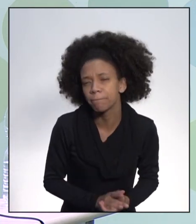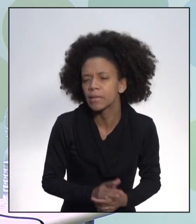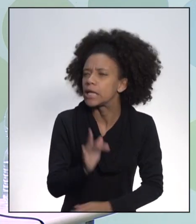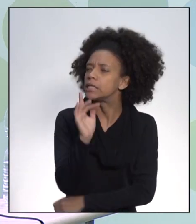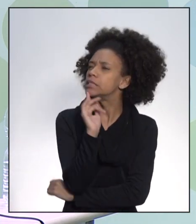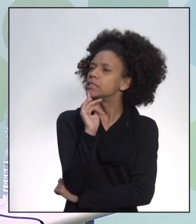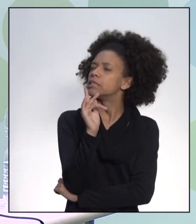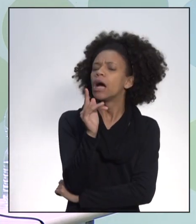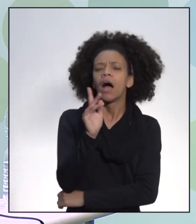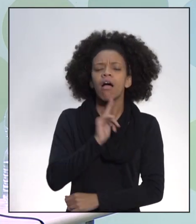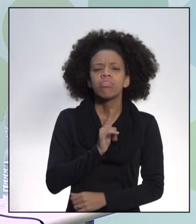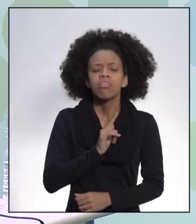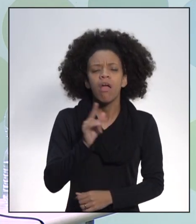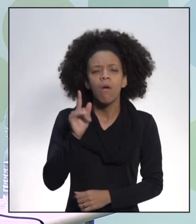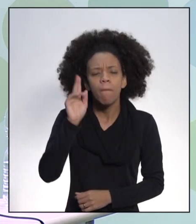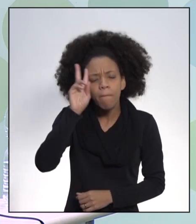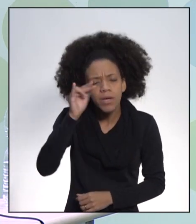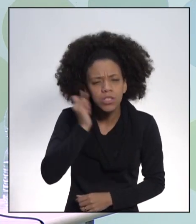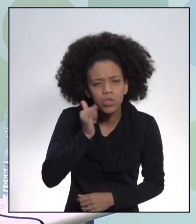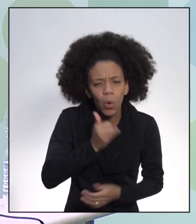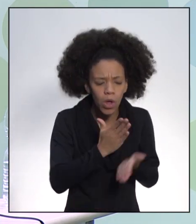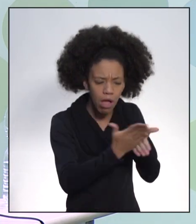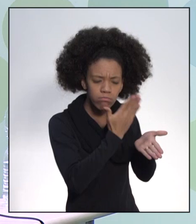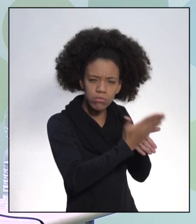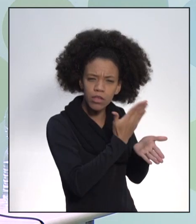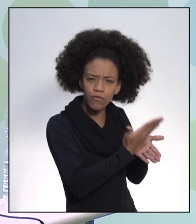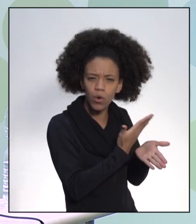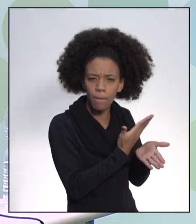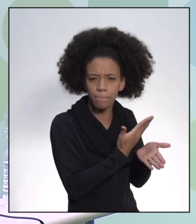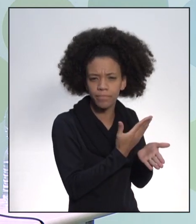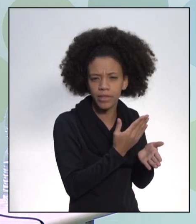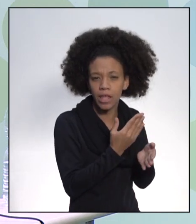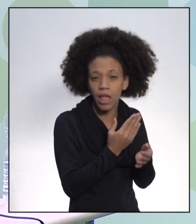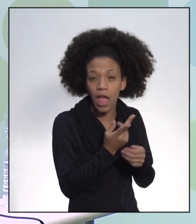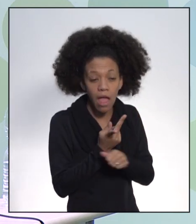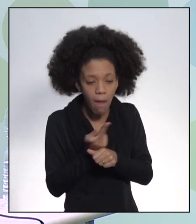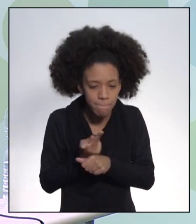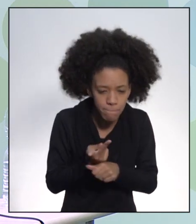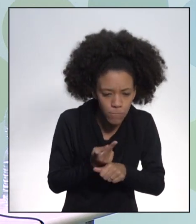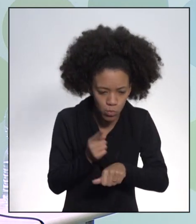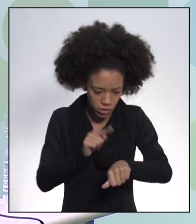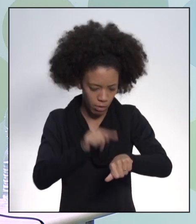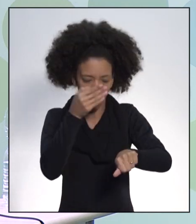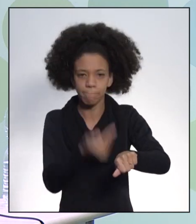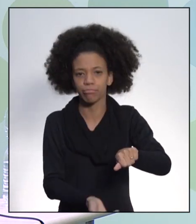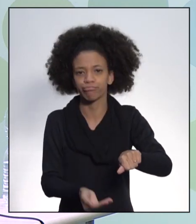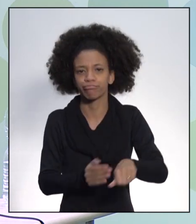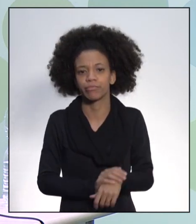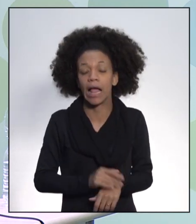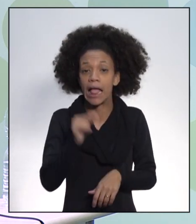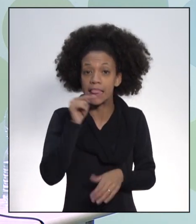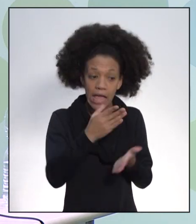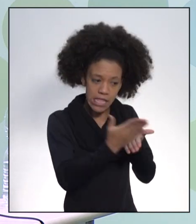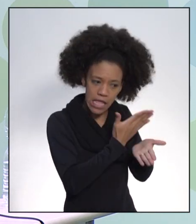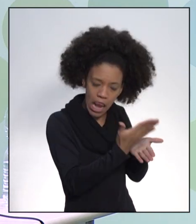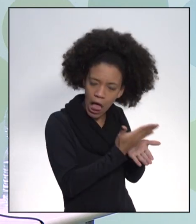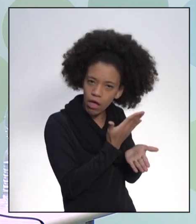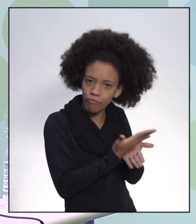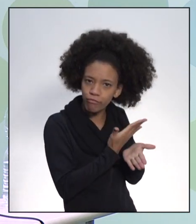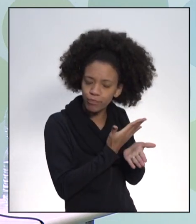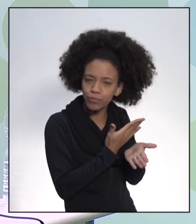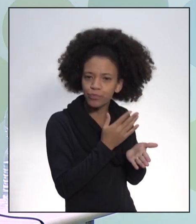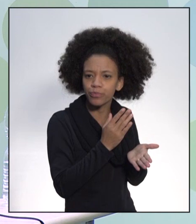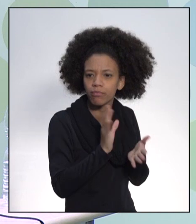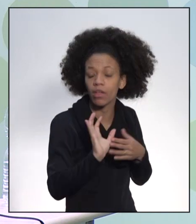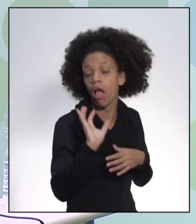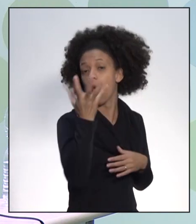um escritor chamado Marcel Proust, um livro chamado Em Busca do Tempo Perdido. Neste livro, acontece uma cena em